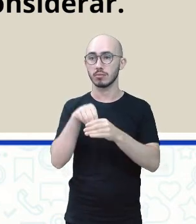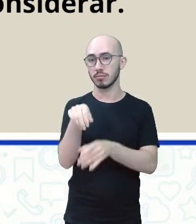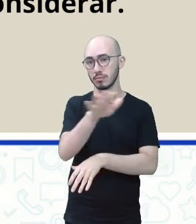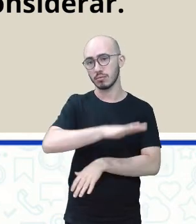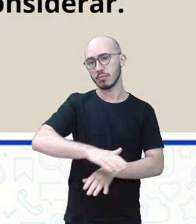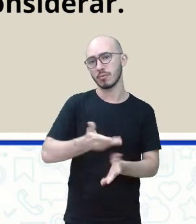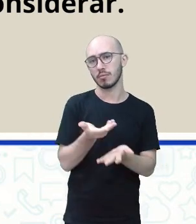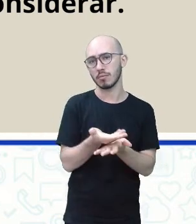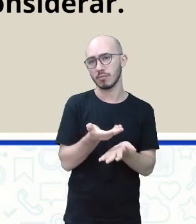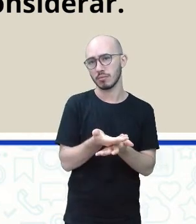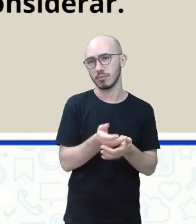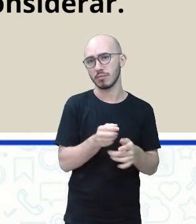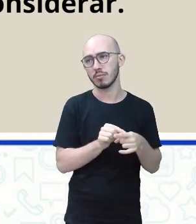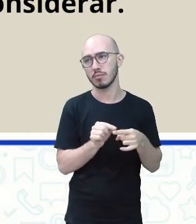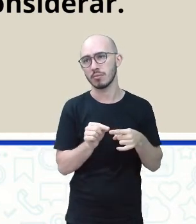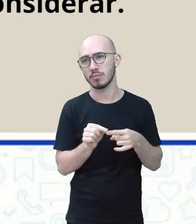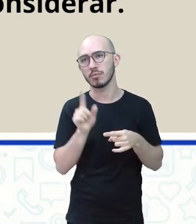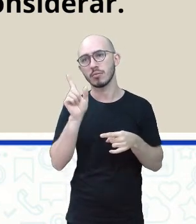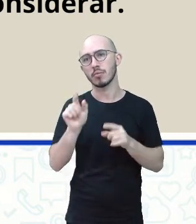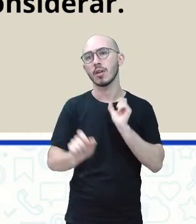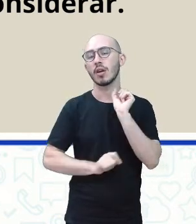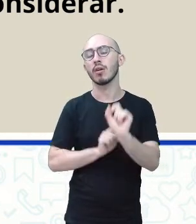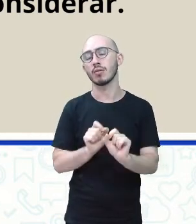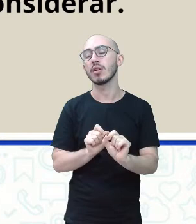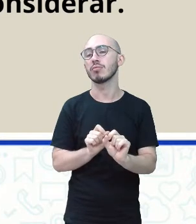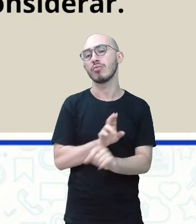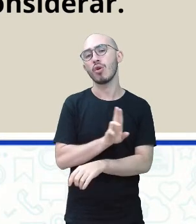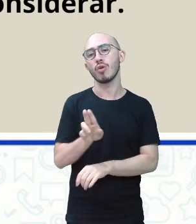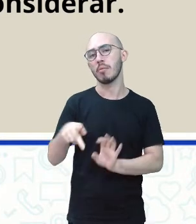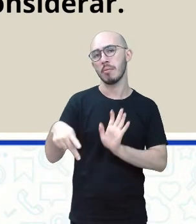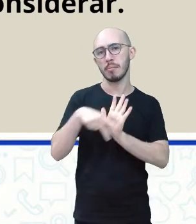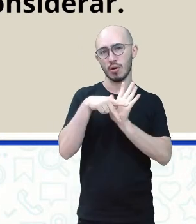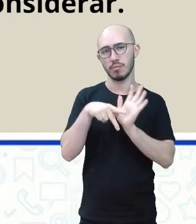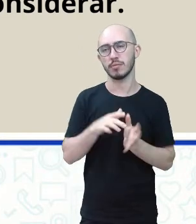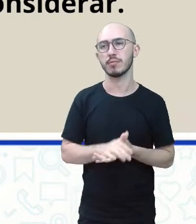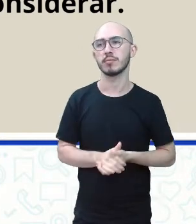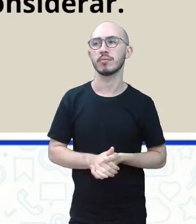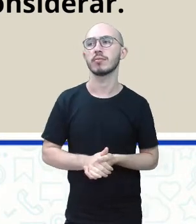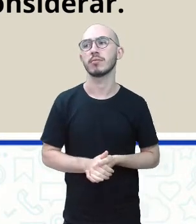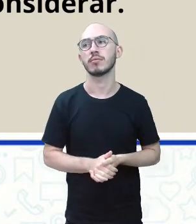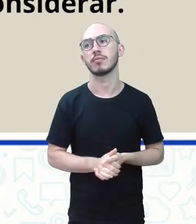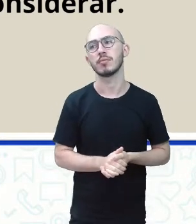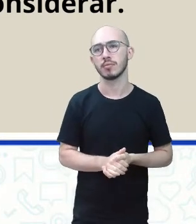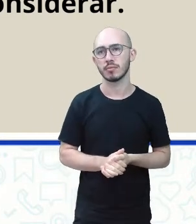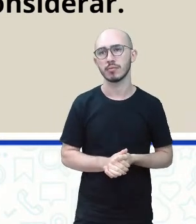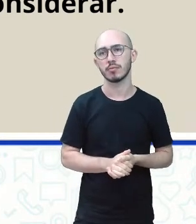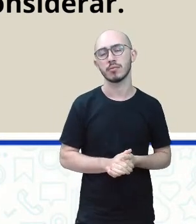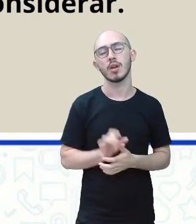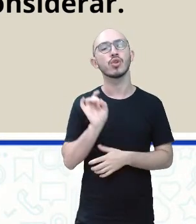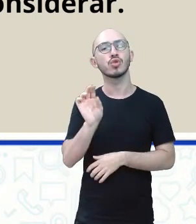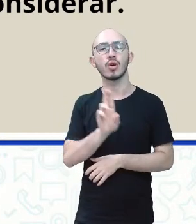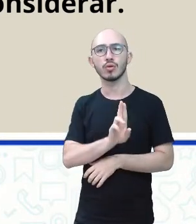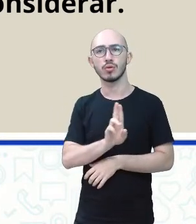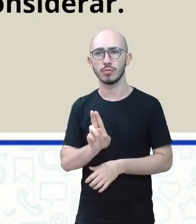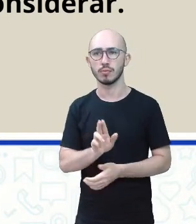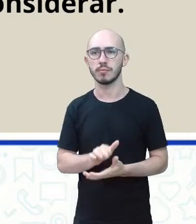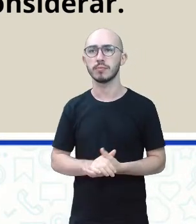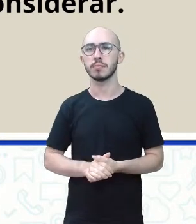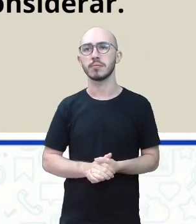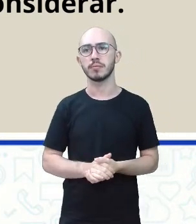morfologia, é substantivo próprio. Graciliano, aí não tem Ramos, tem só Graciliano, né,